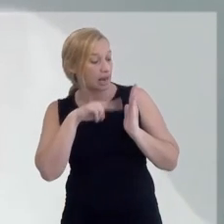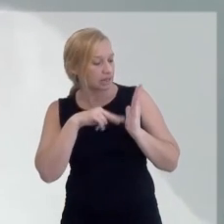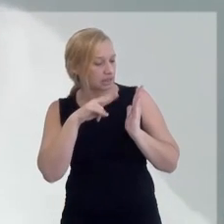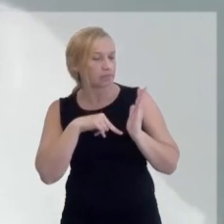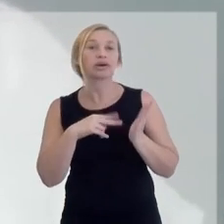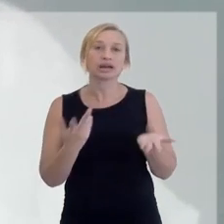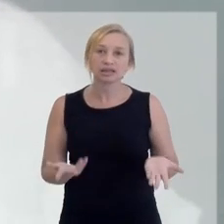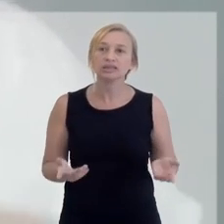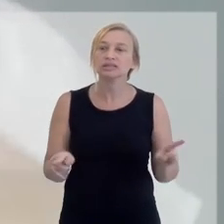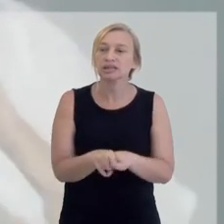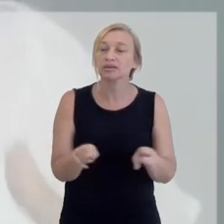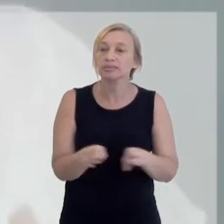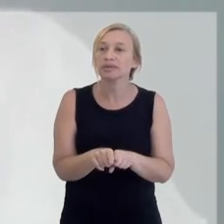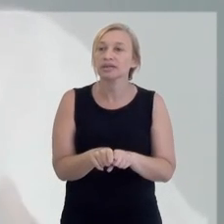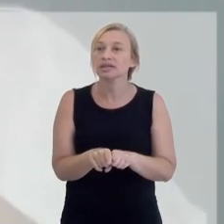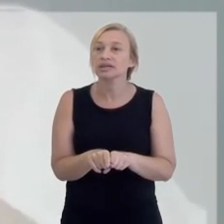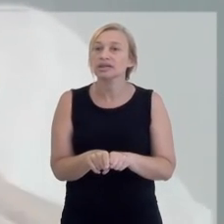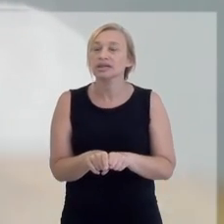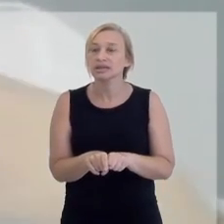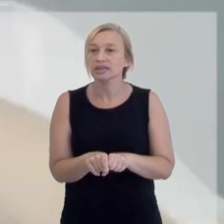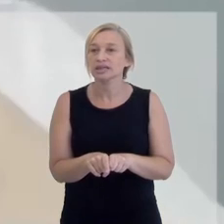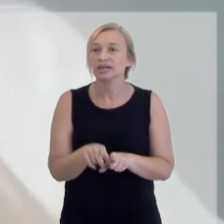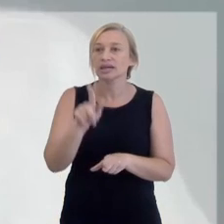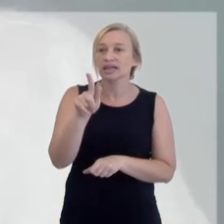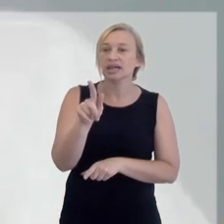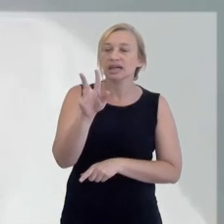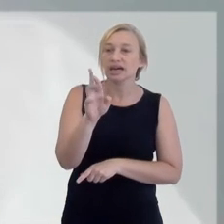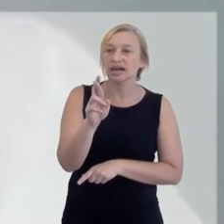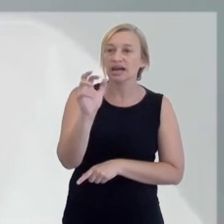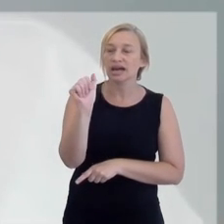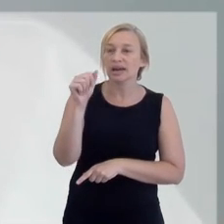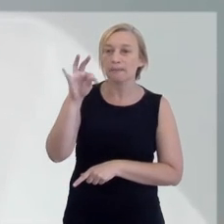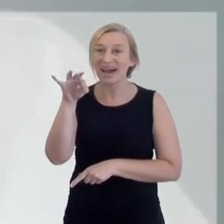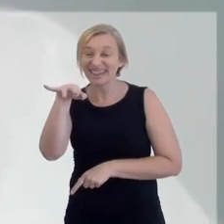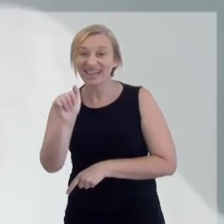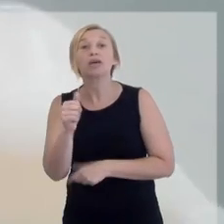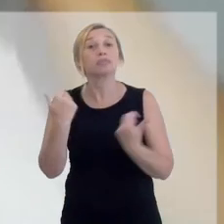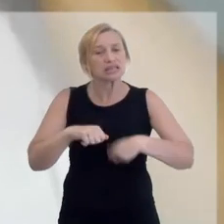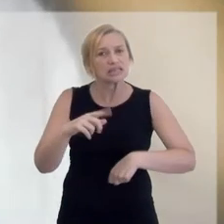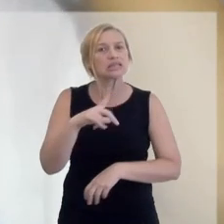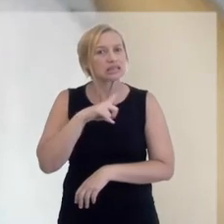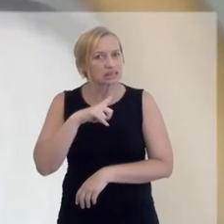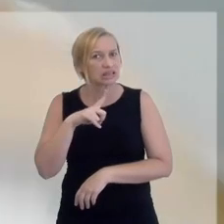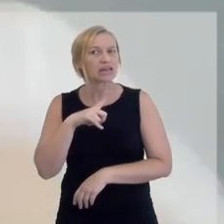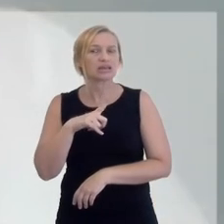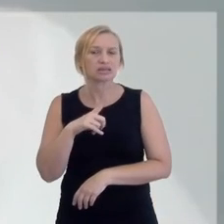Tanto literatura como a gramática, a língua, precisa fazer sentido.